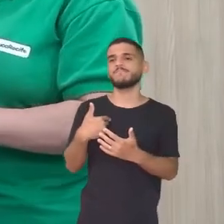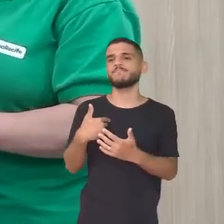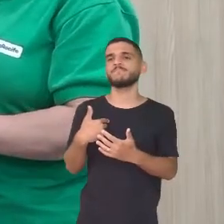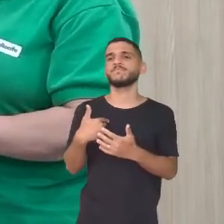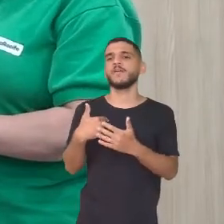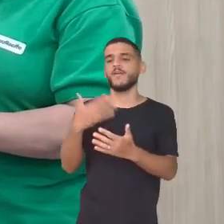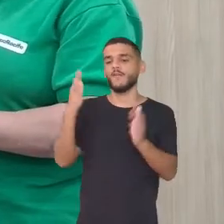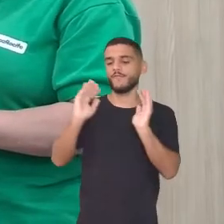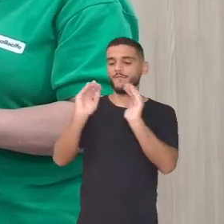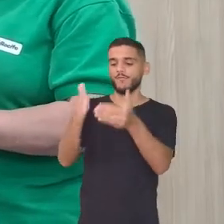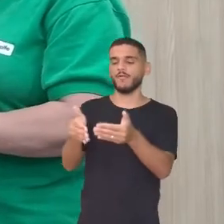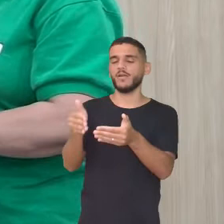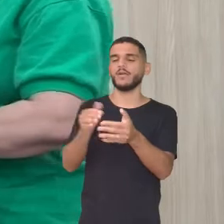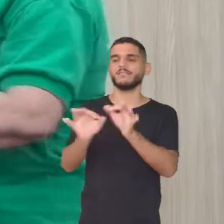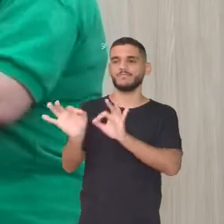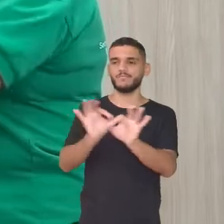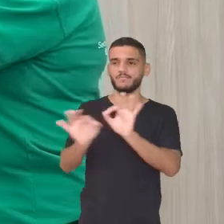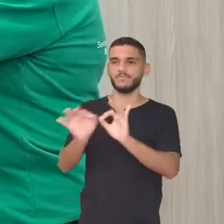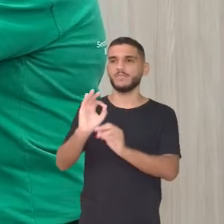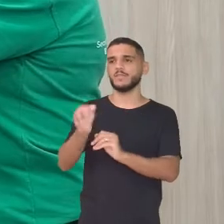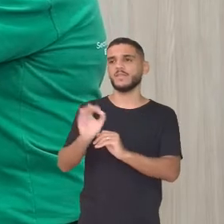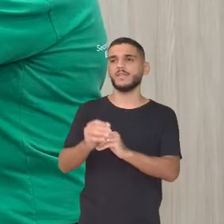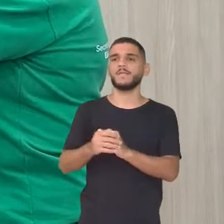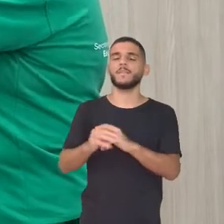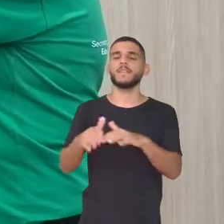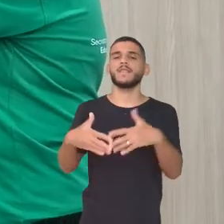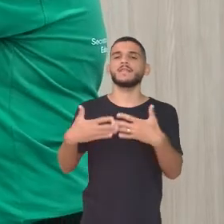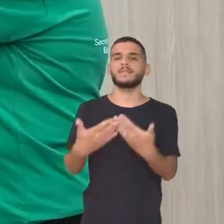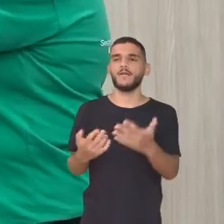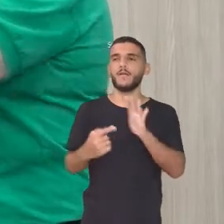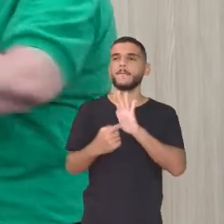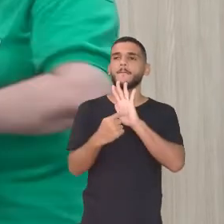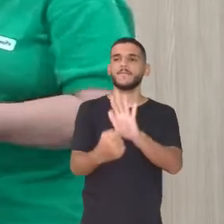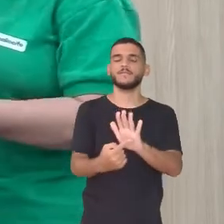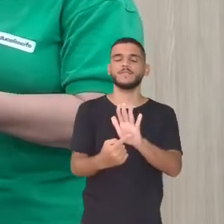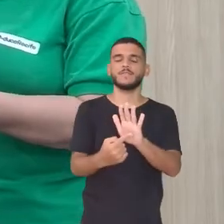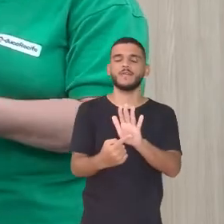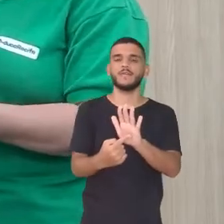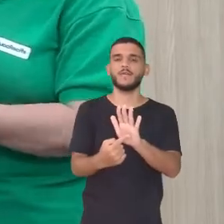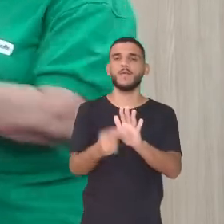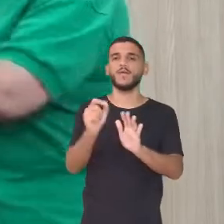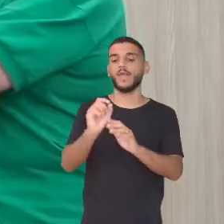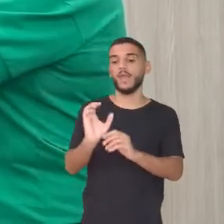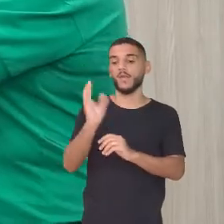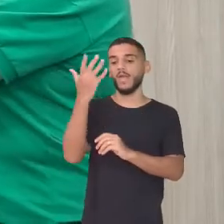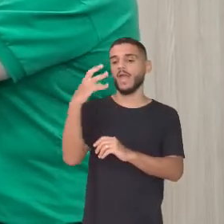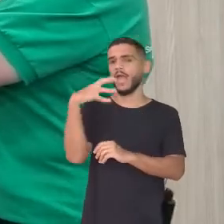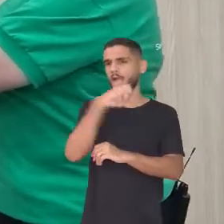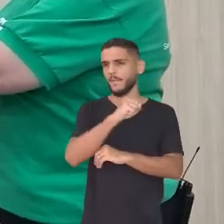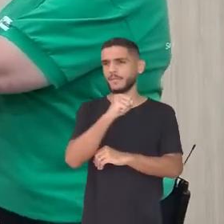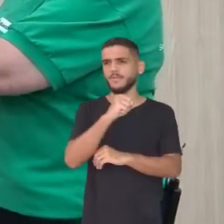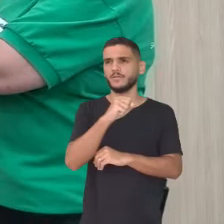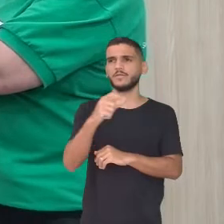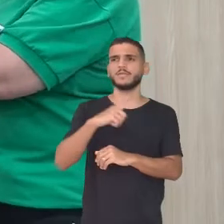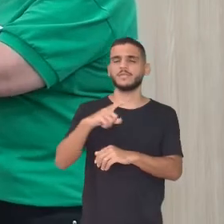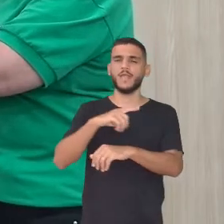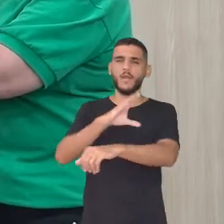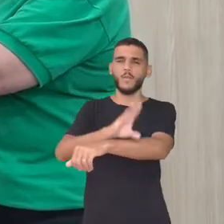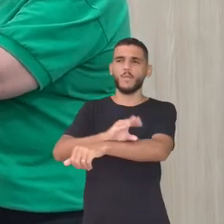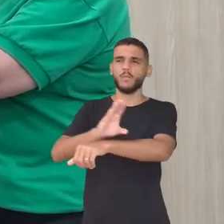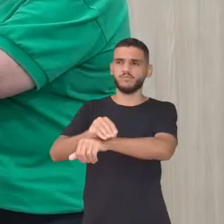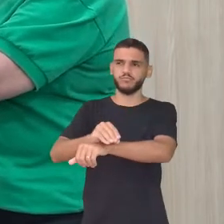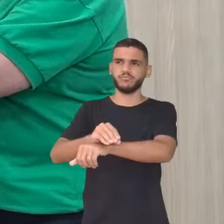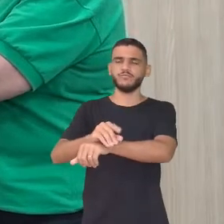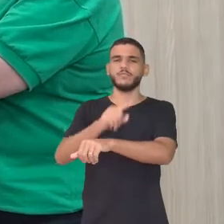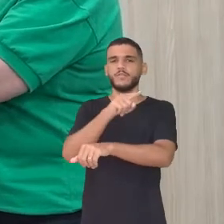conseguir armazenar direitinho. Então, aqui a gente está falando de uma situação instantânea, onde aqui, olha, eu tenho uns músculos, acredito